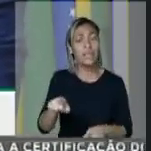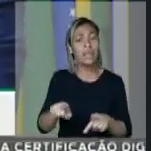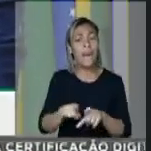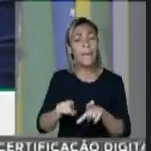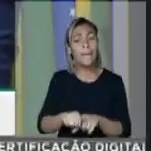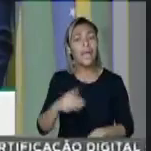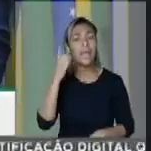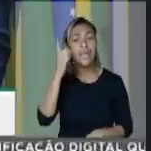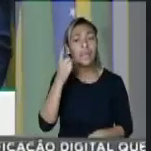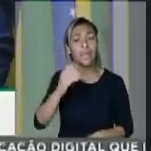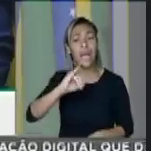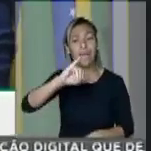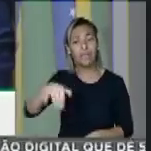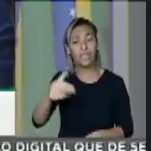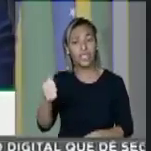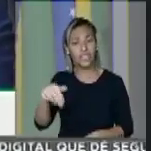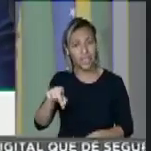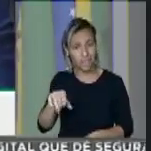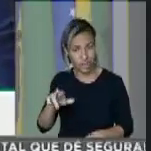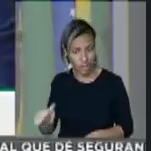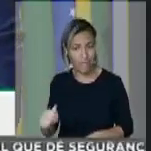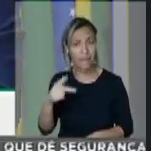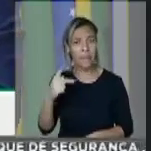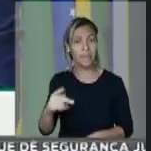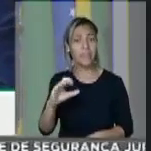deputada Jandira Fegali, do PCdoB,